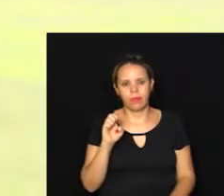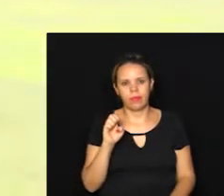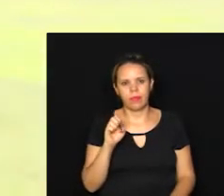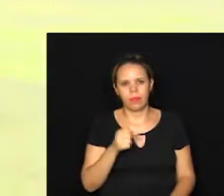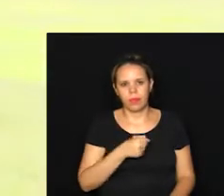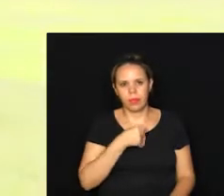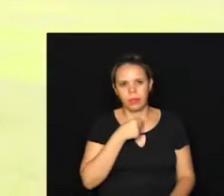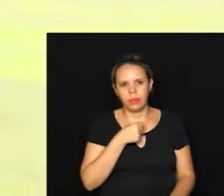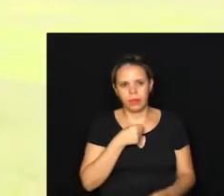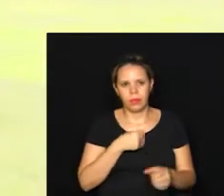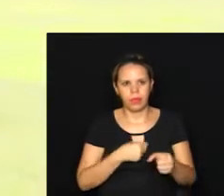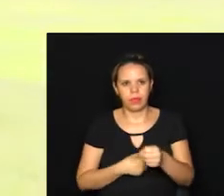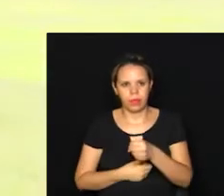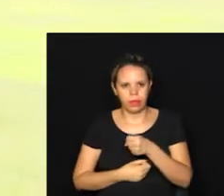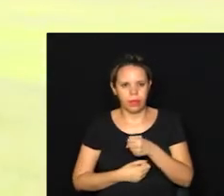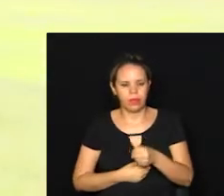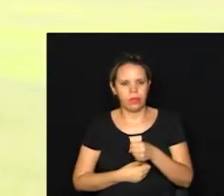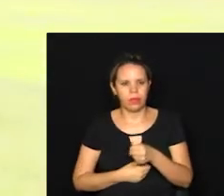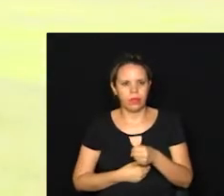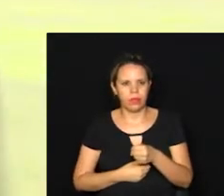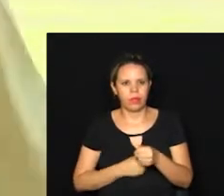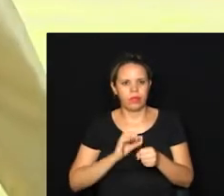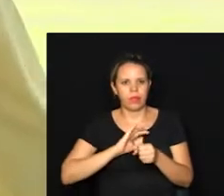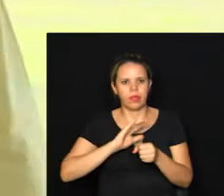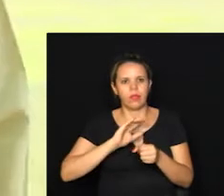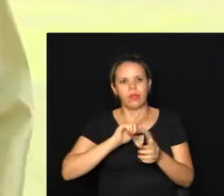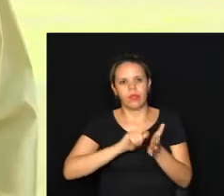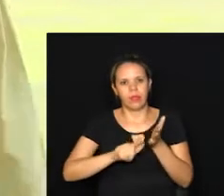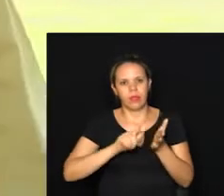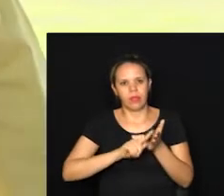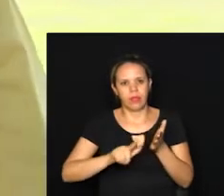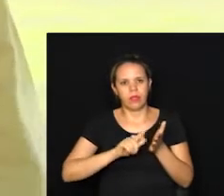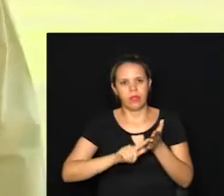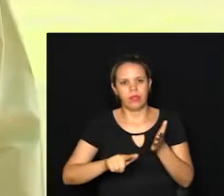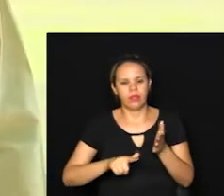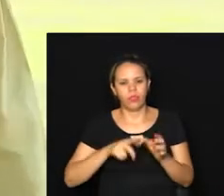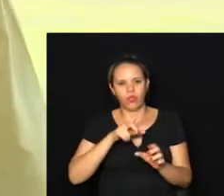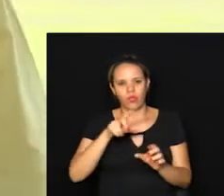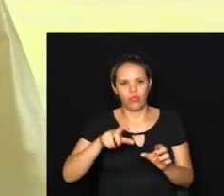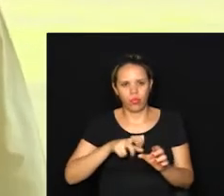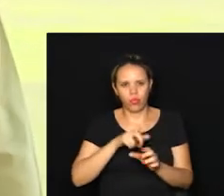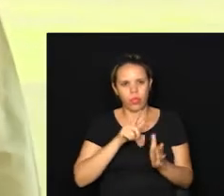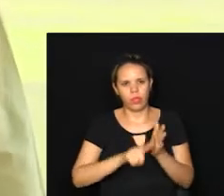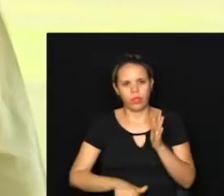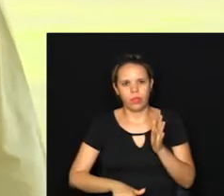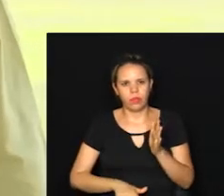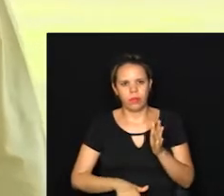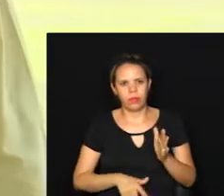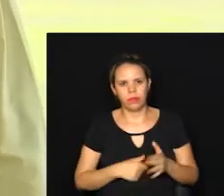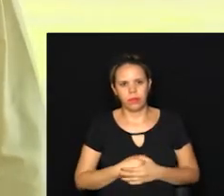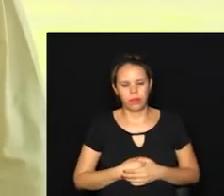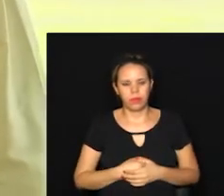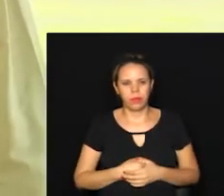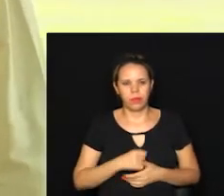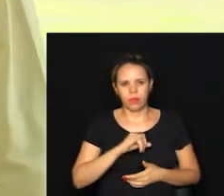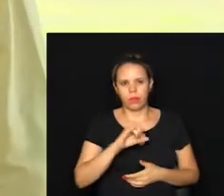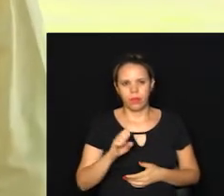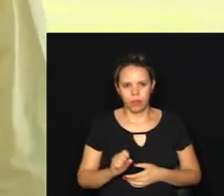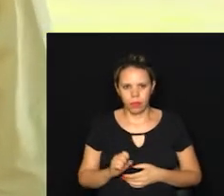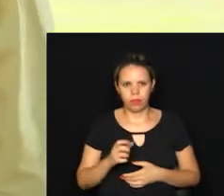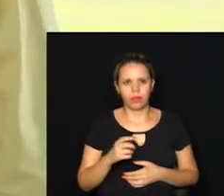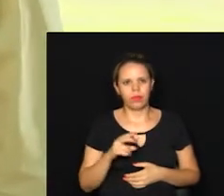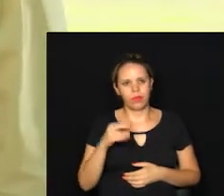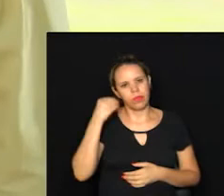por favor, Mariolani, pegar o microfone ali, que vai ser higienizado ali por conta da pandemia. O José Ricardo Mariolani, né, que é historiador